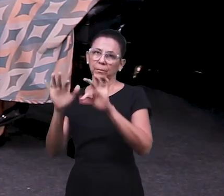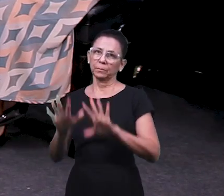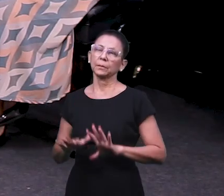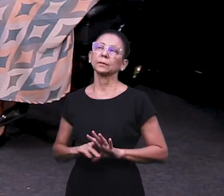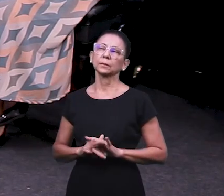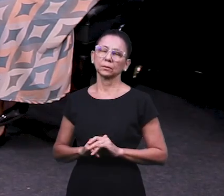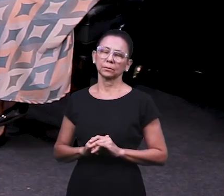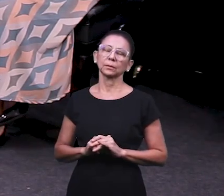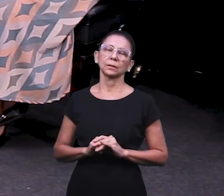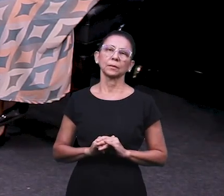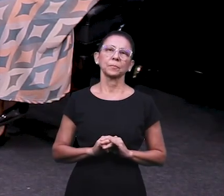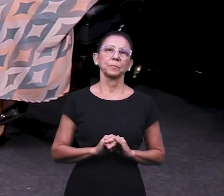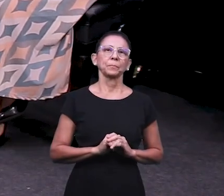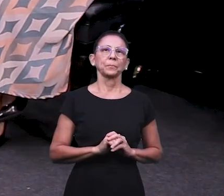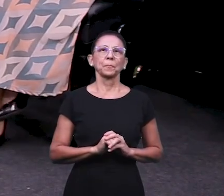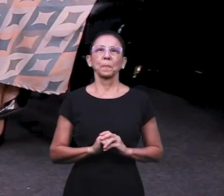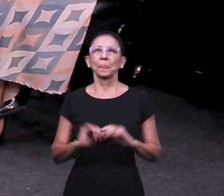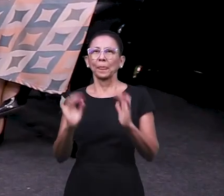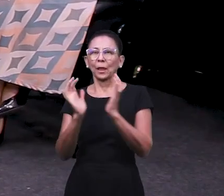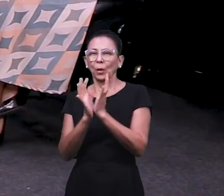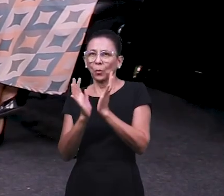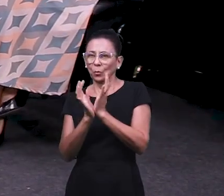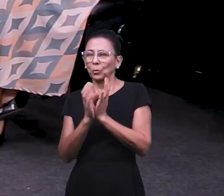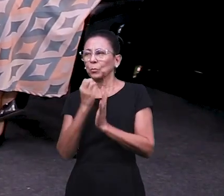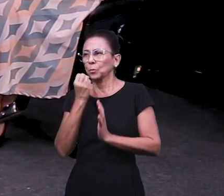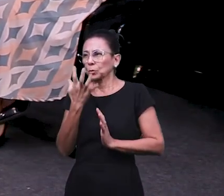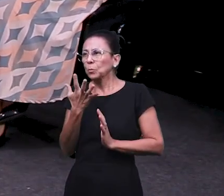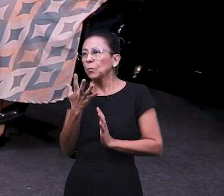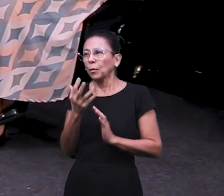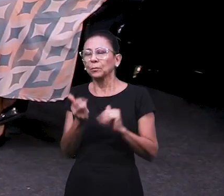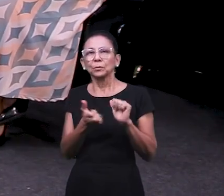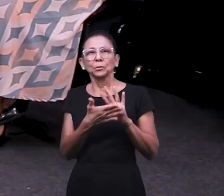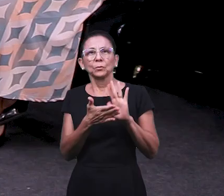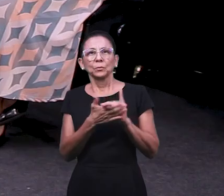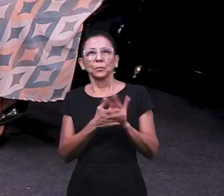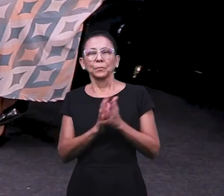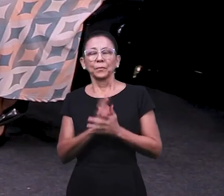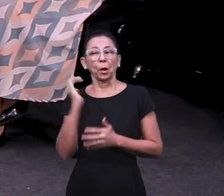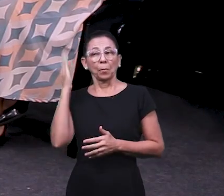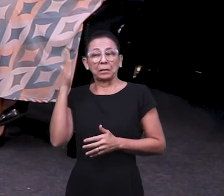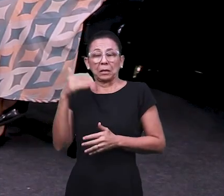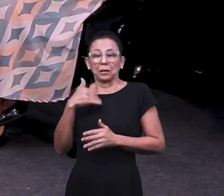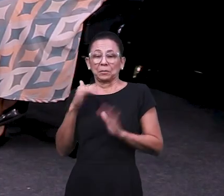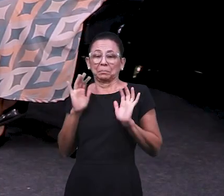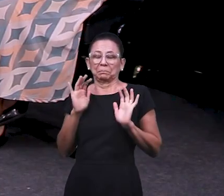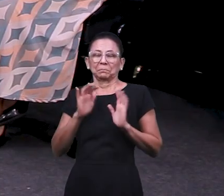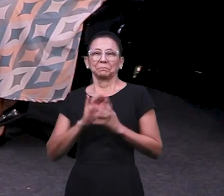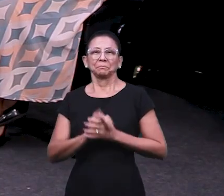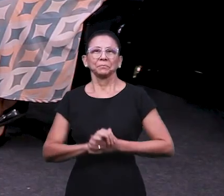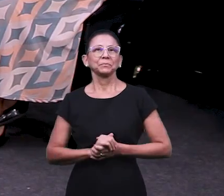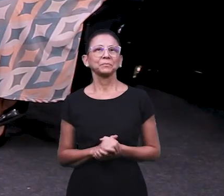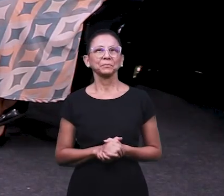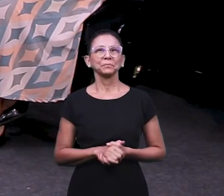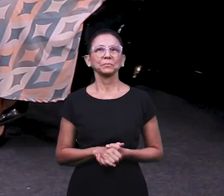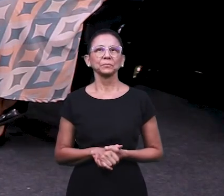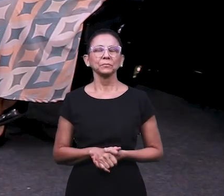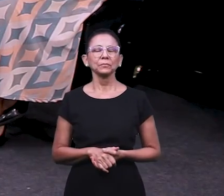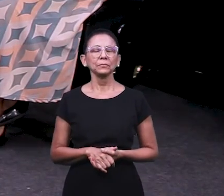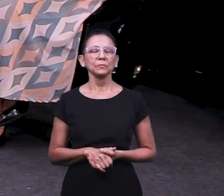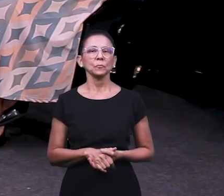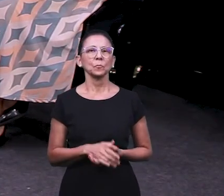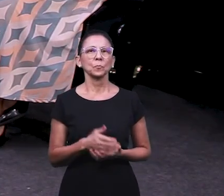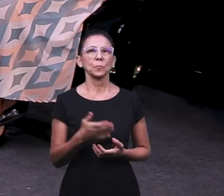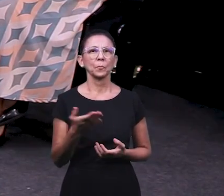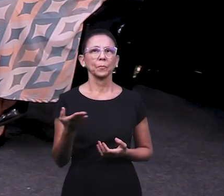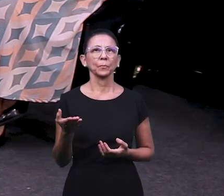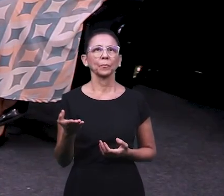vocês. Né? A mensagem, aí eu já não falo nada. Muito bem. Eu queria que vocês... A gente